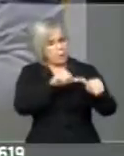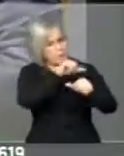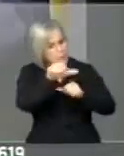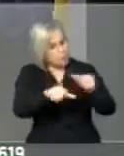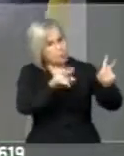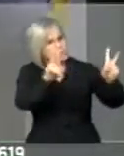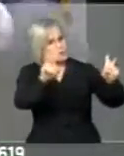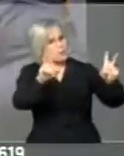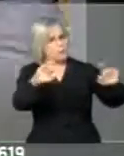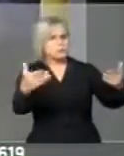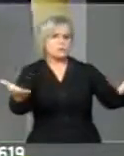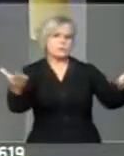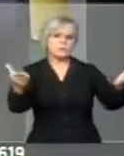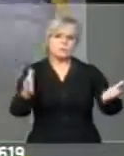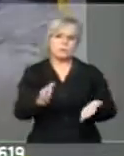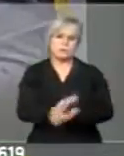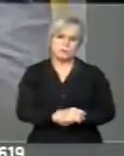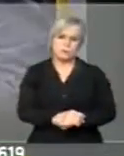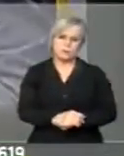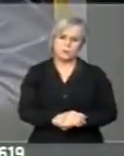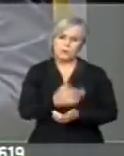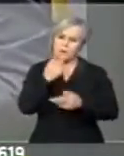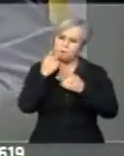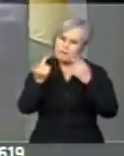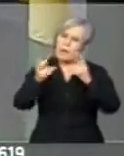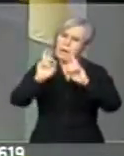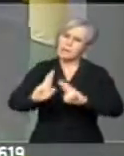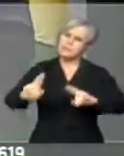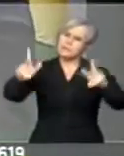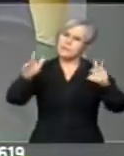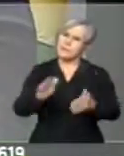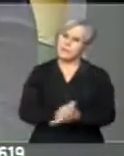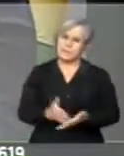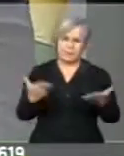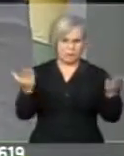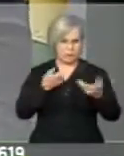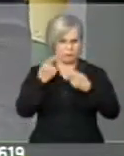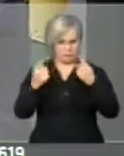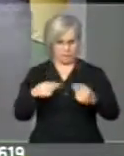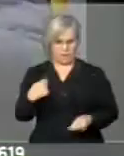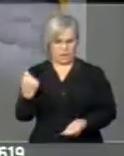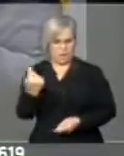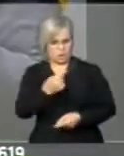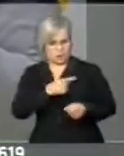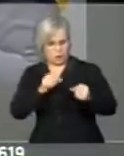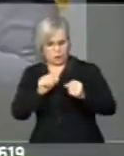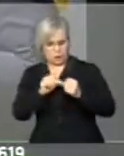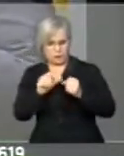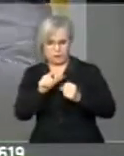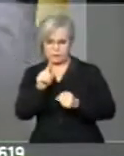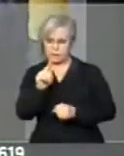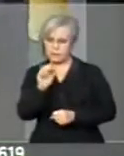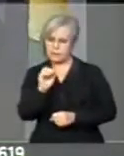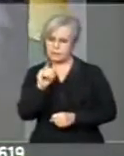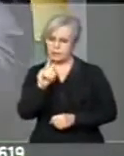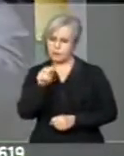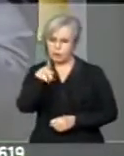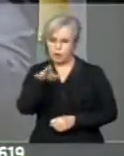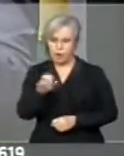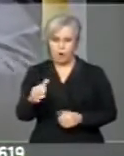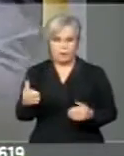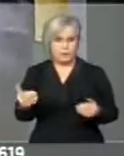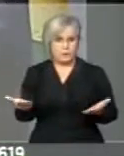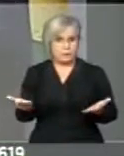coisa. Pode não falar um outro argumento, agora falar que é golpe. Eu acho que um golpe maior é ir lá para